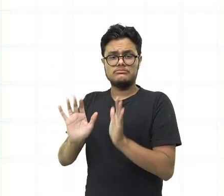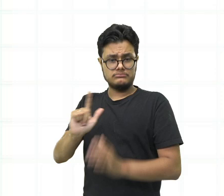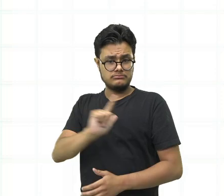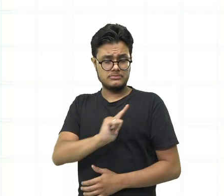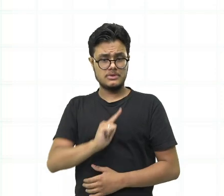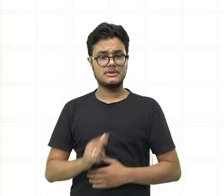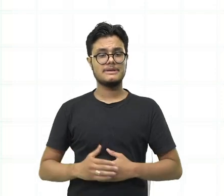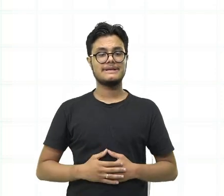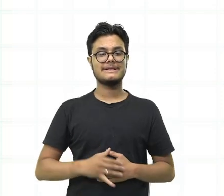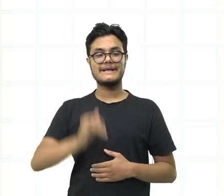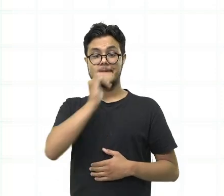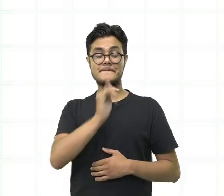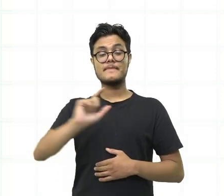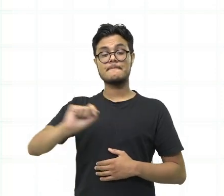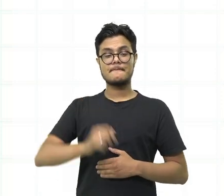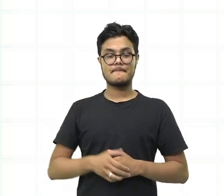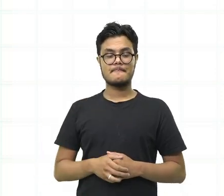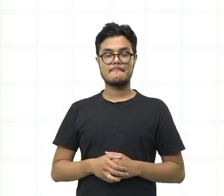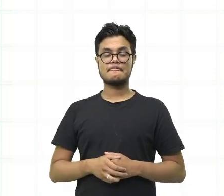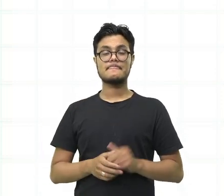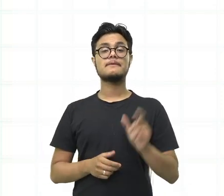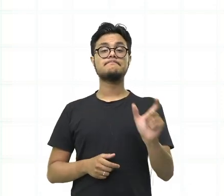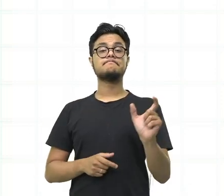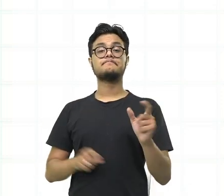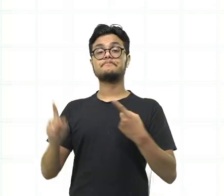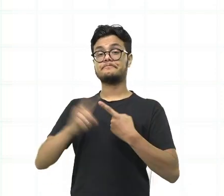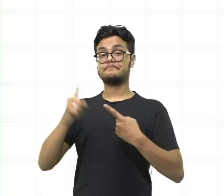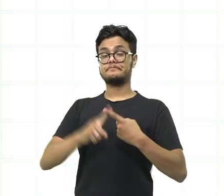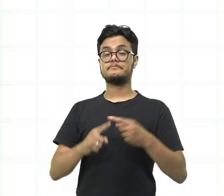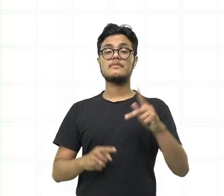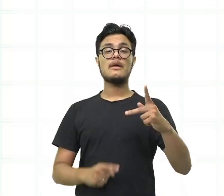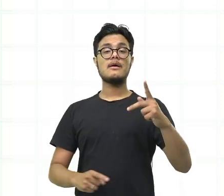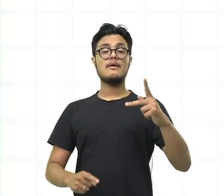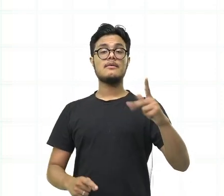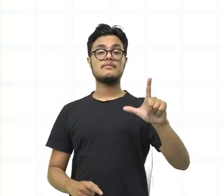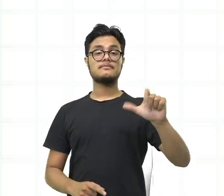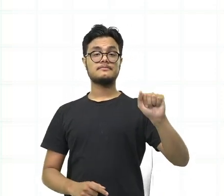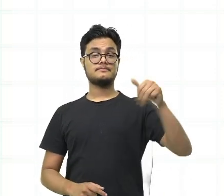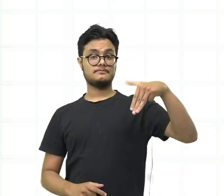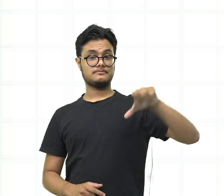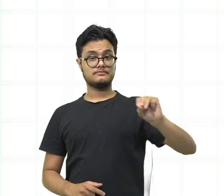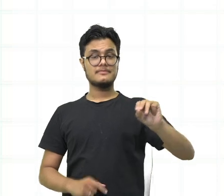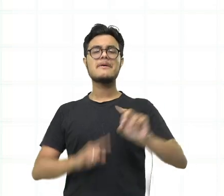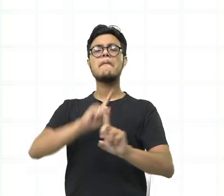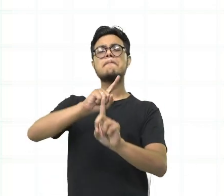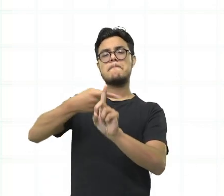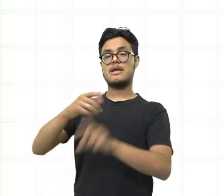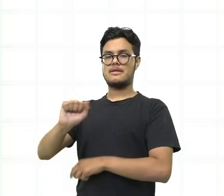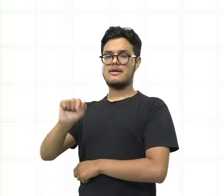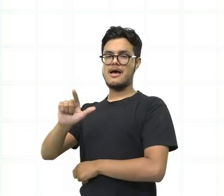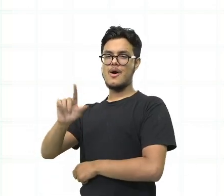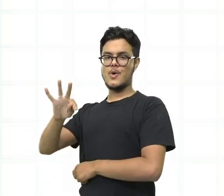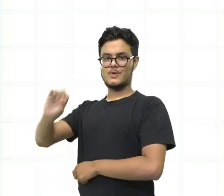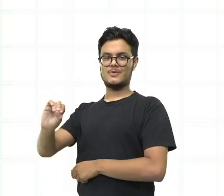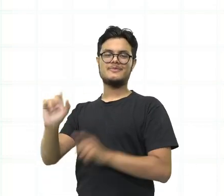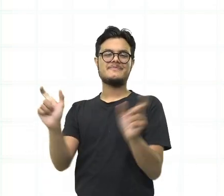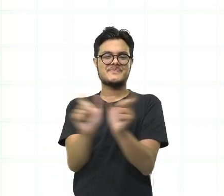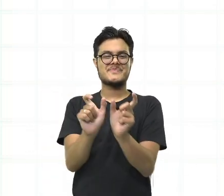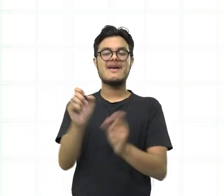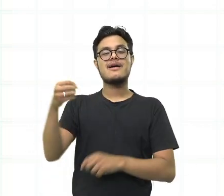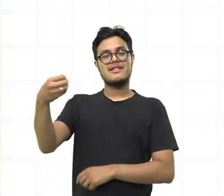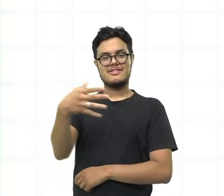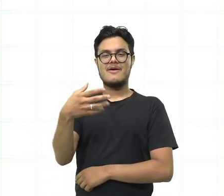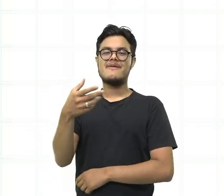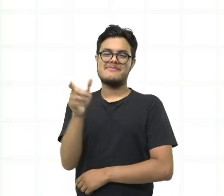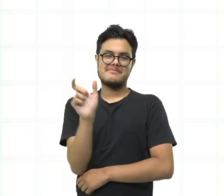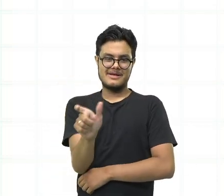só, planalto, né? Planalto foi formado por quem? Por plano, mais alto. E aí,